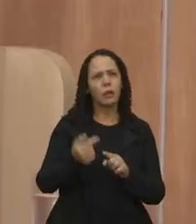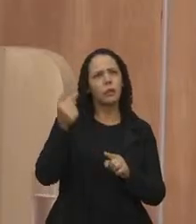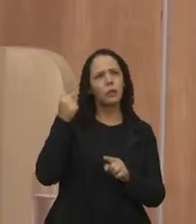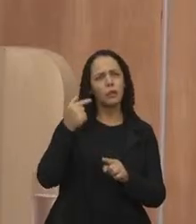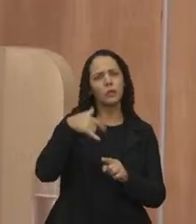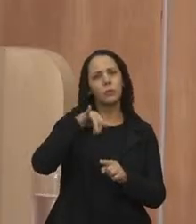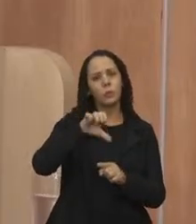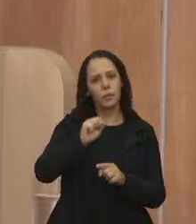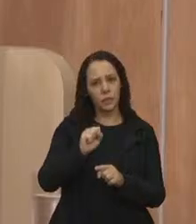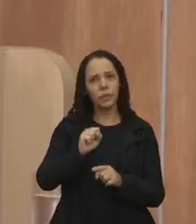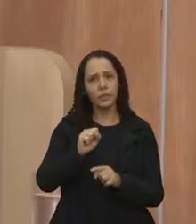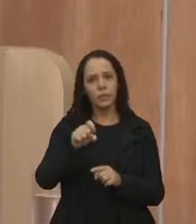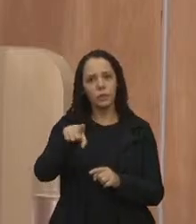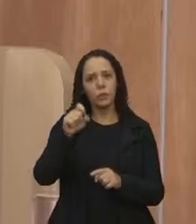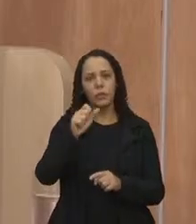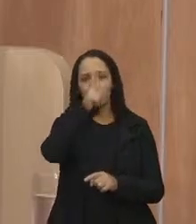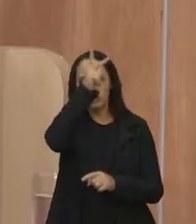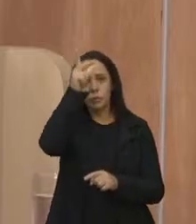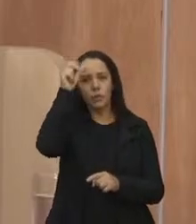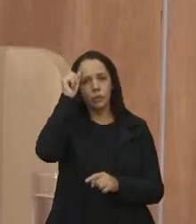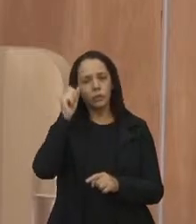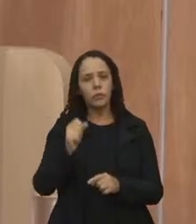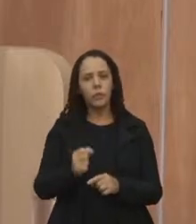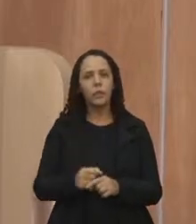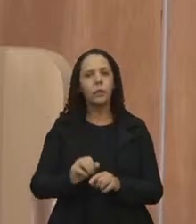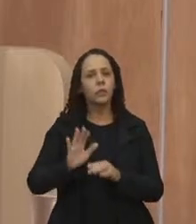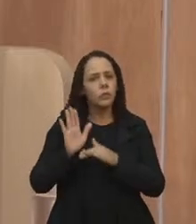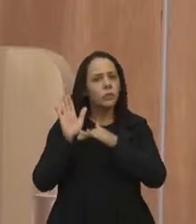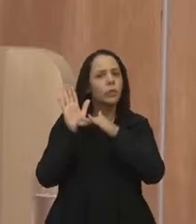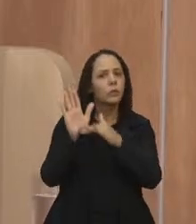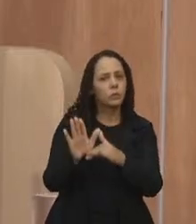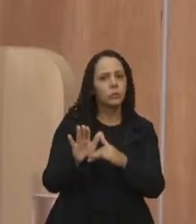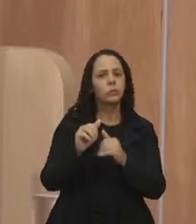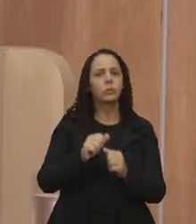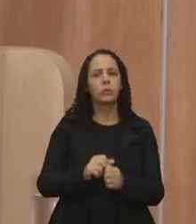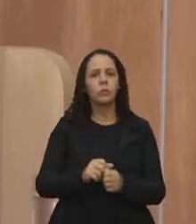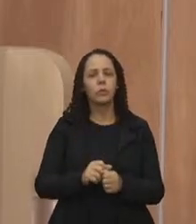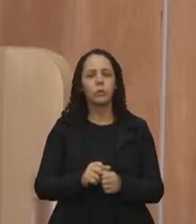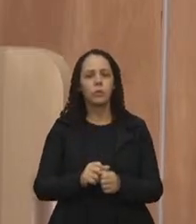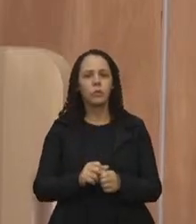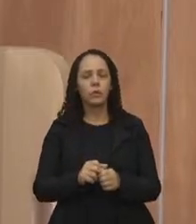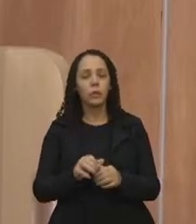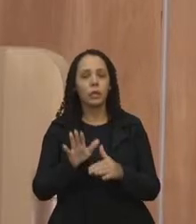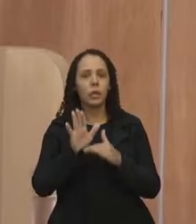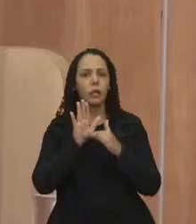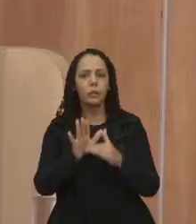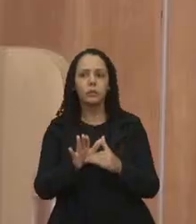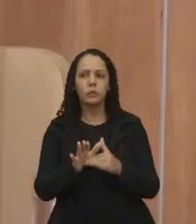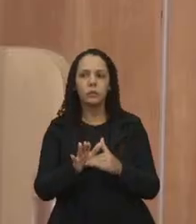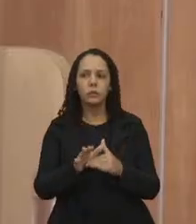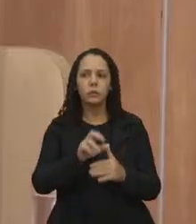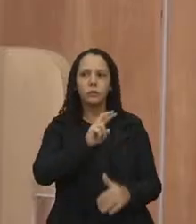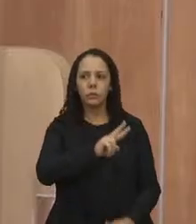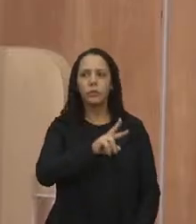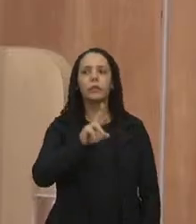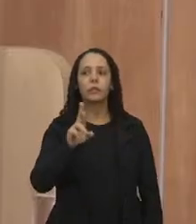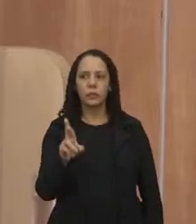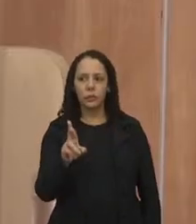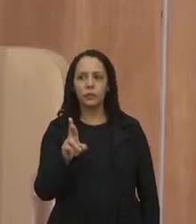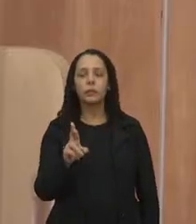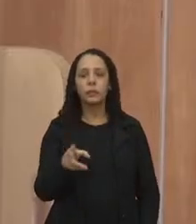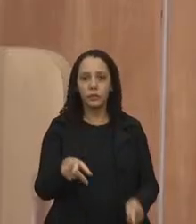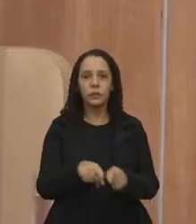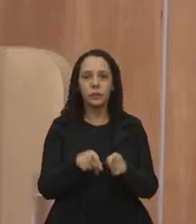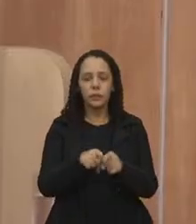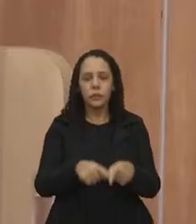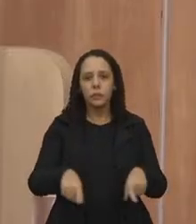muito solícito na época, desde o começo, resolvendo a questão lá dos vale-refeições e tal, e agora também com essas parcerias